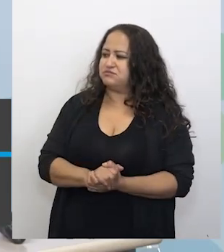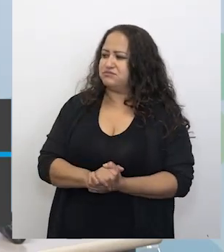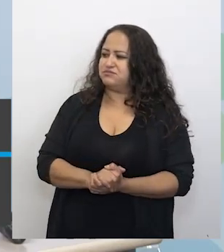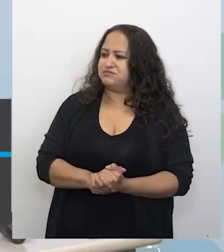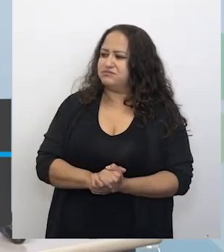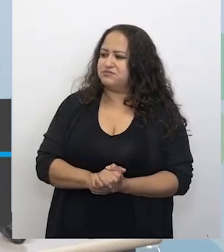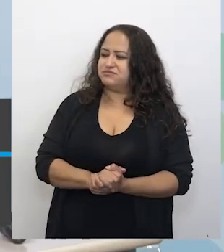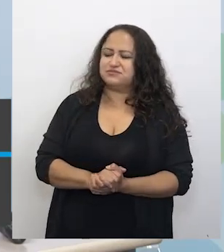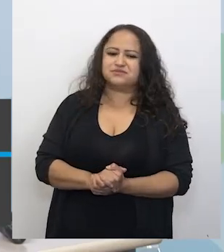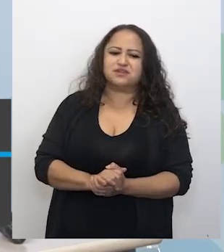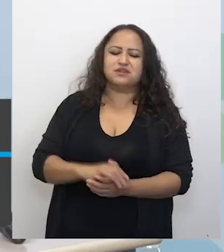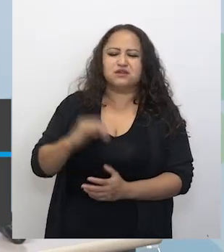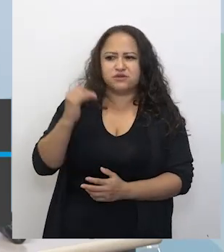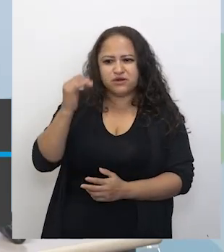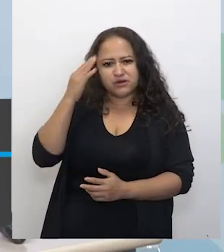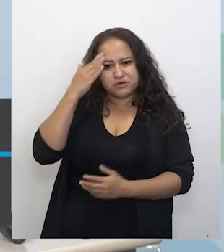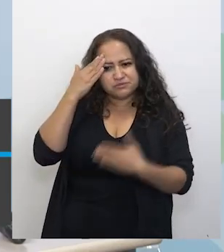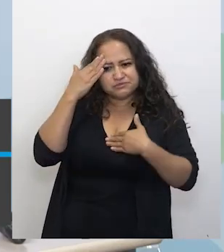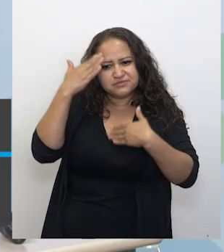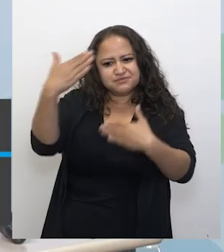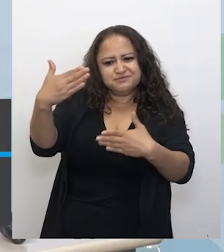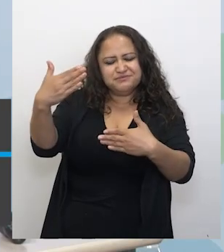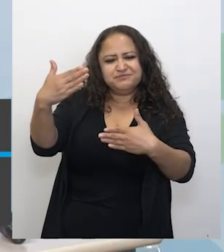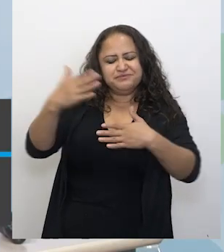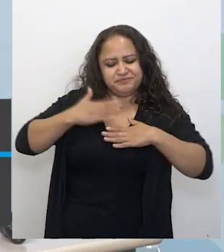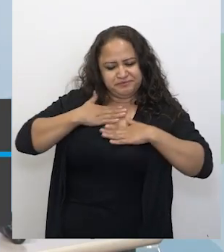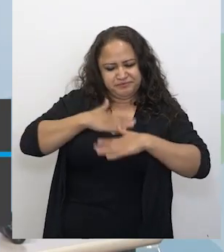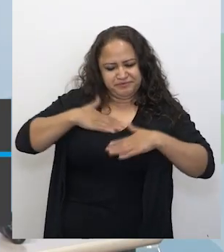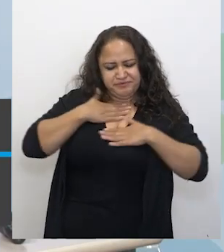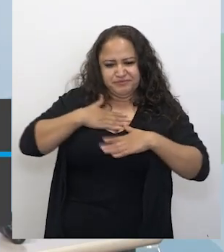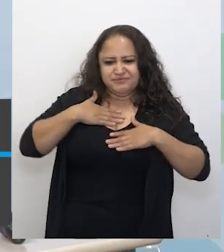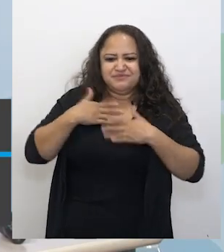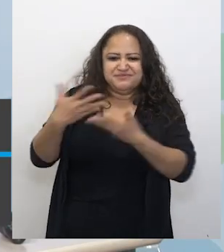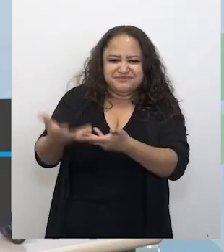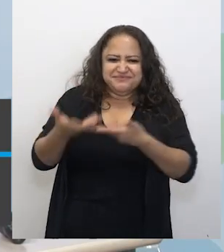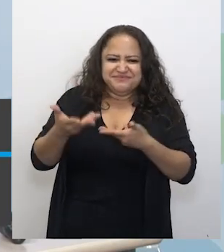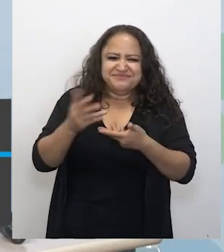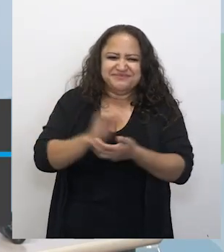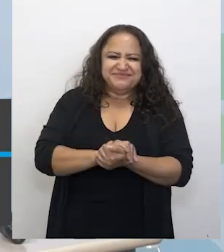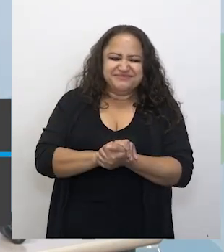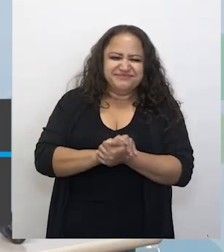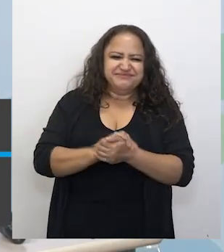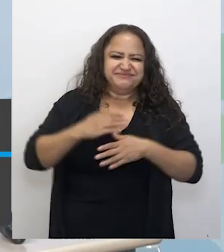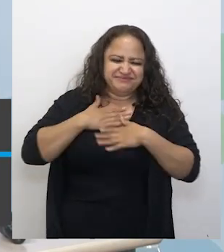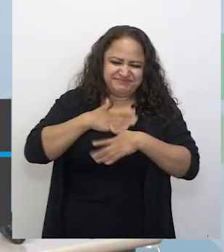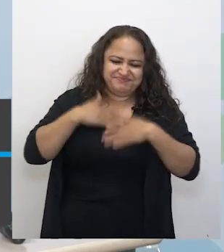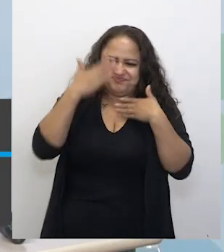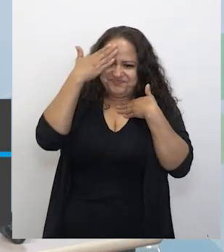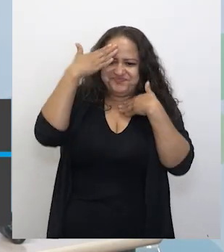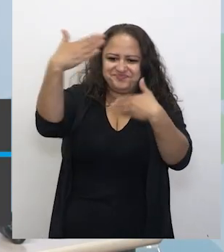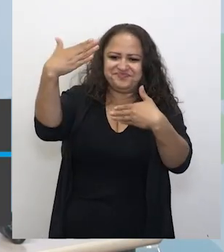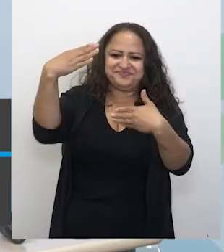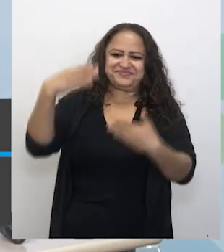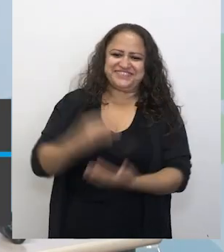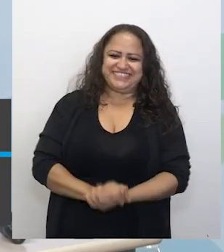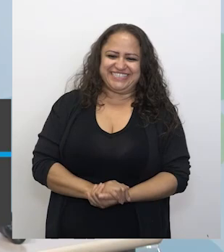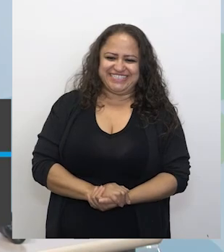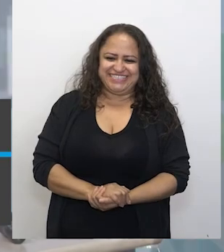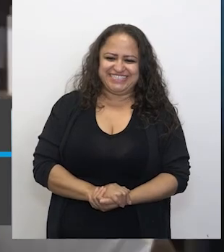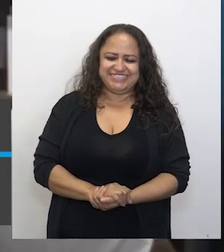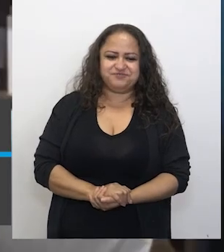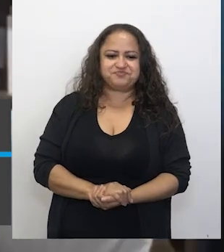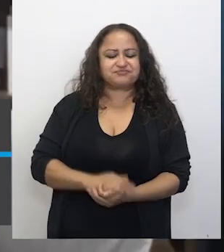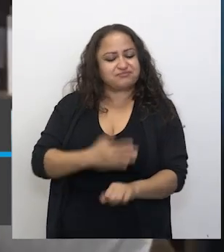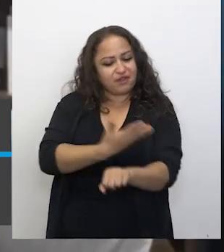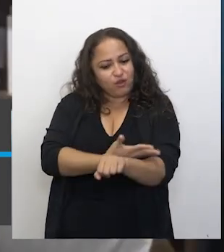professor. Que satisfação foi ter você conosco. Que satisfação. Muito obrigada. Eu costumo dizer para os